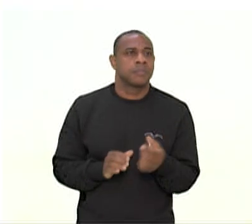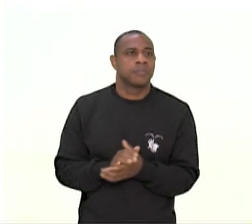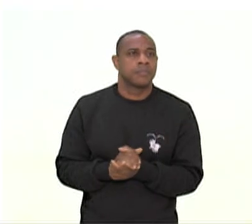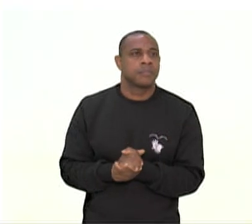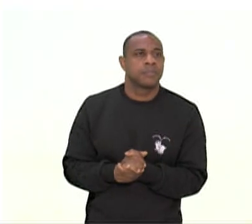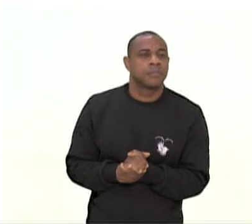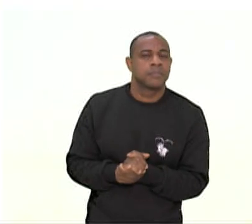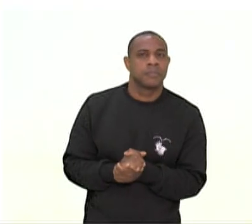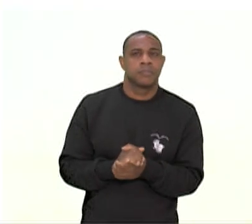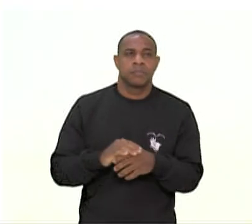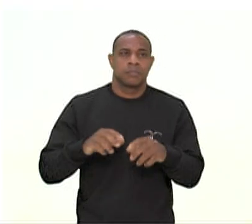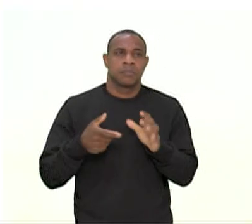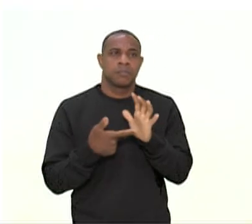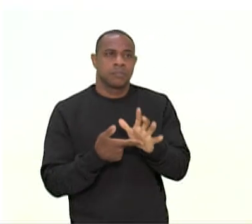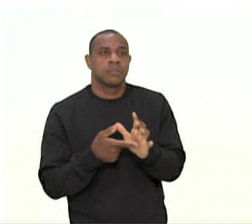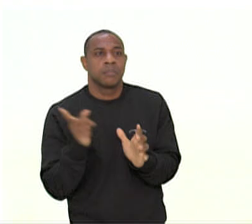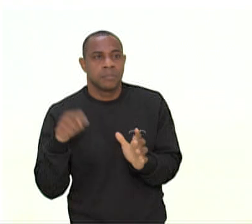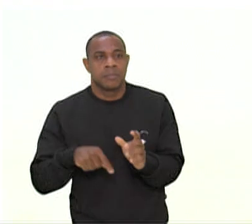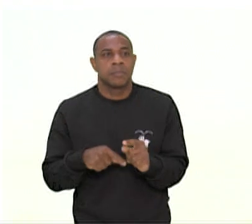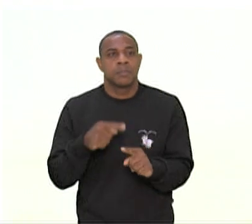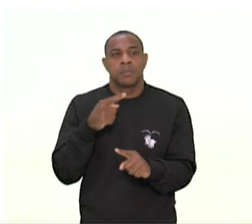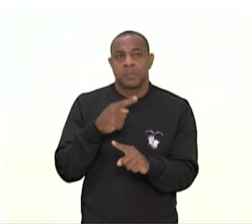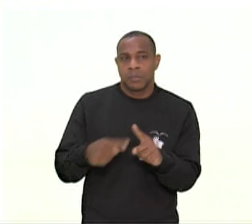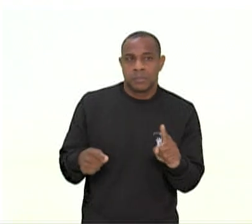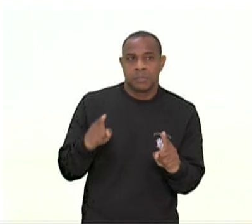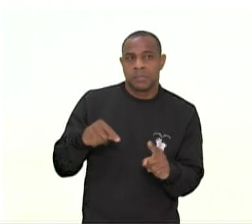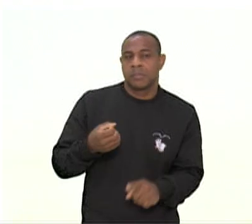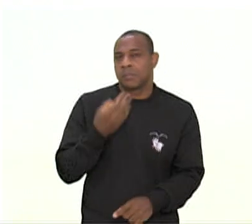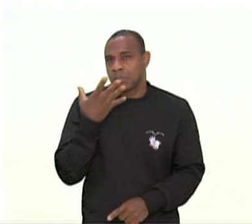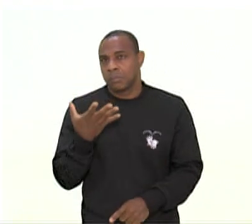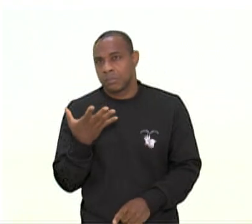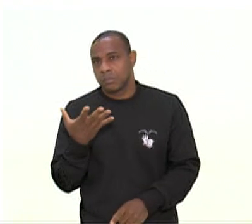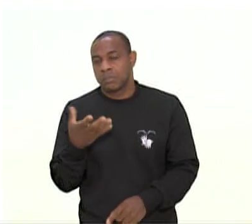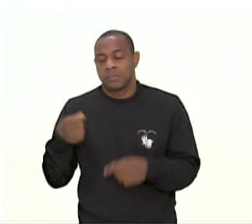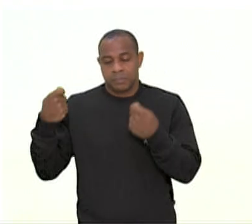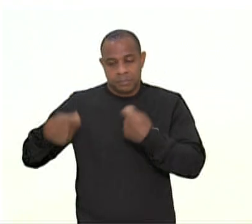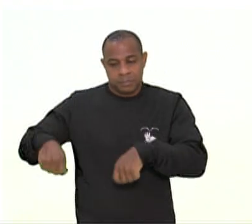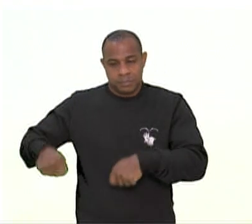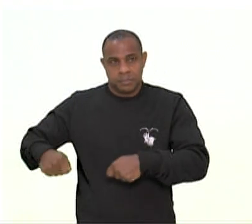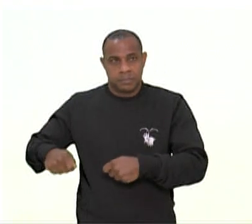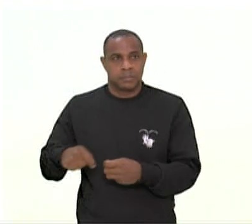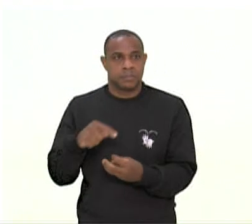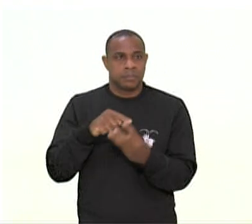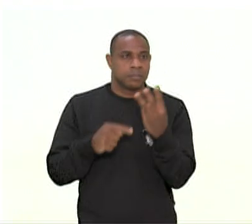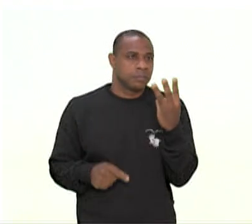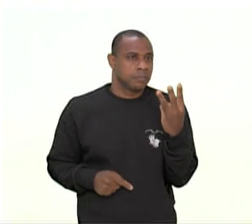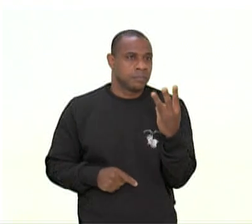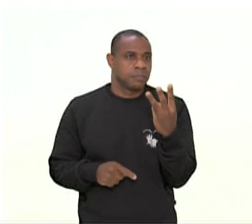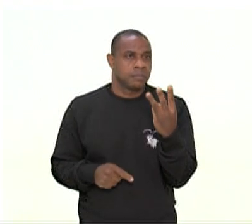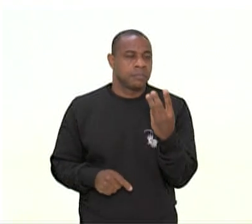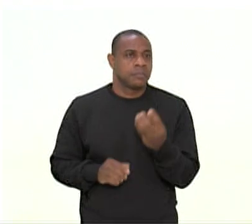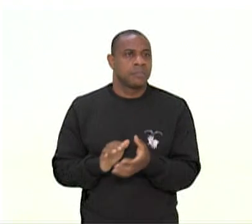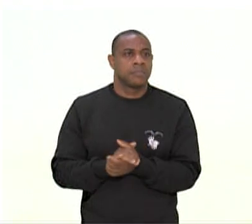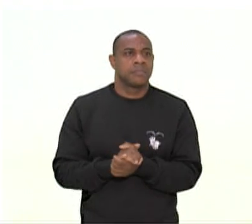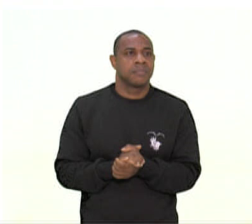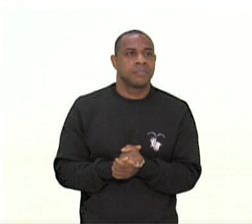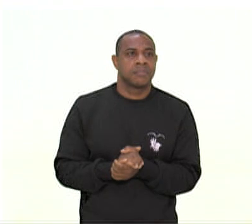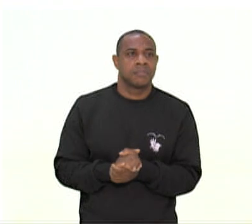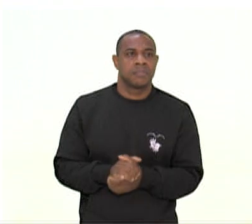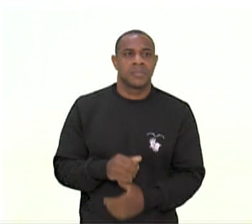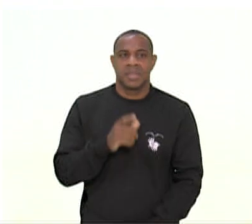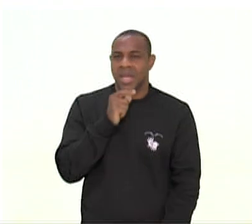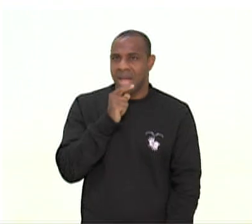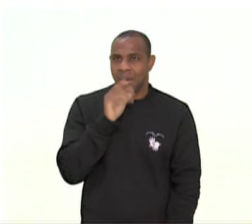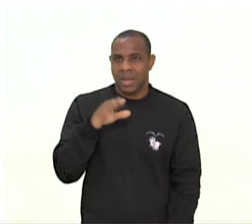as expressões é proibido, é bom e é necessário. E aí, professora, como que eu devo dizer? Água é